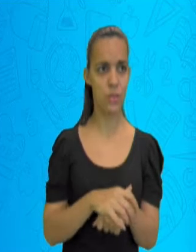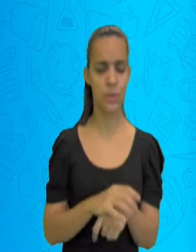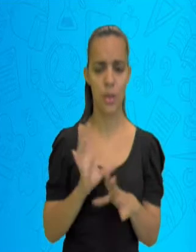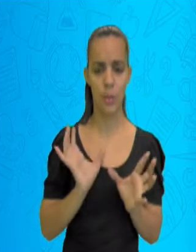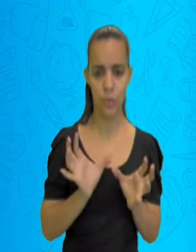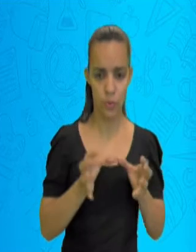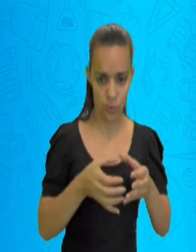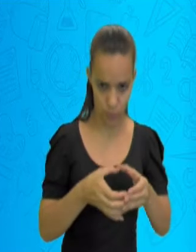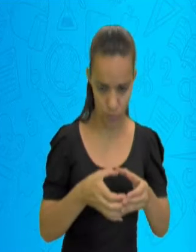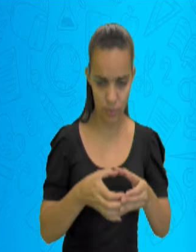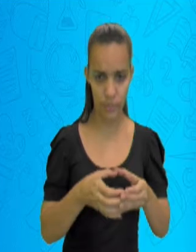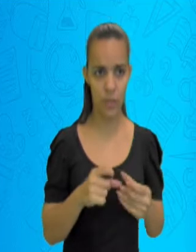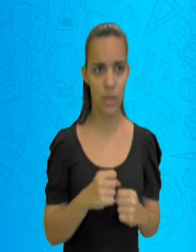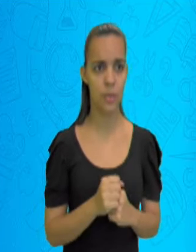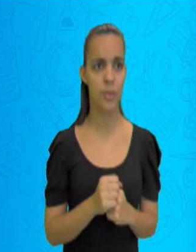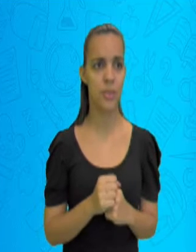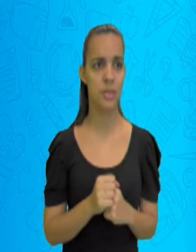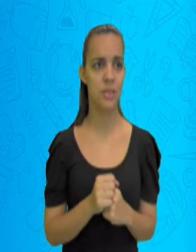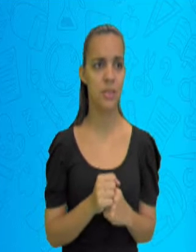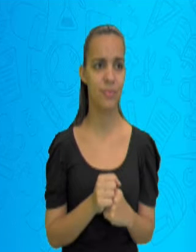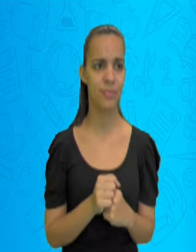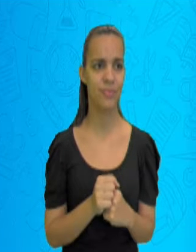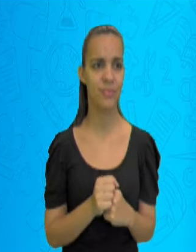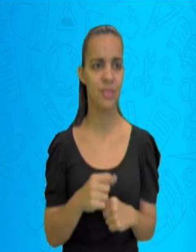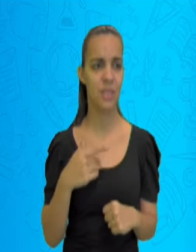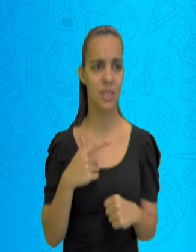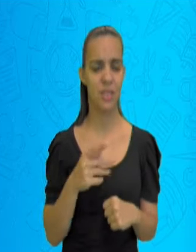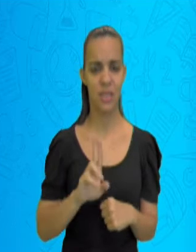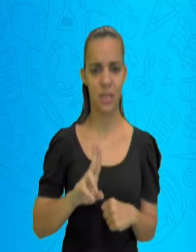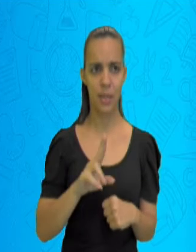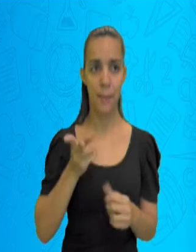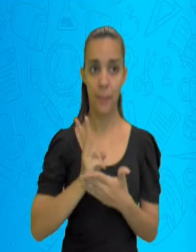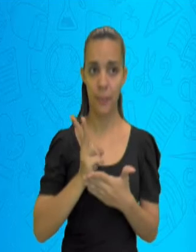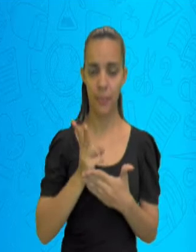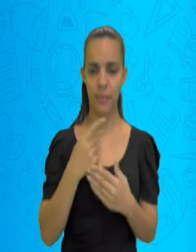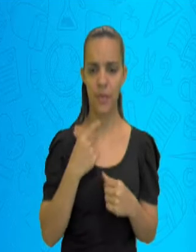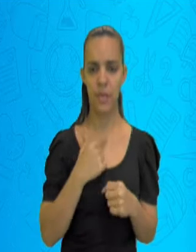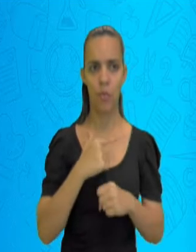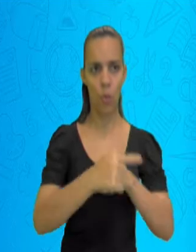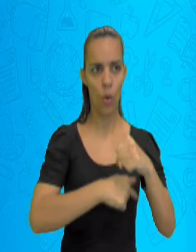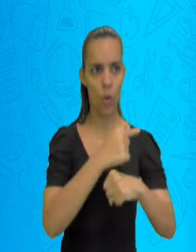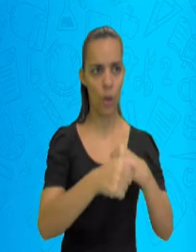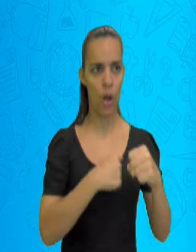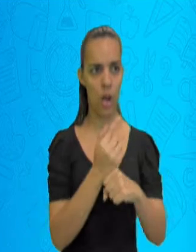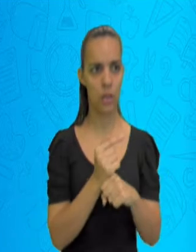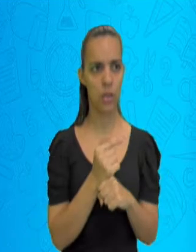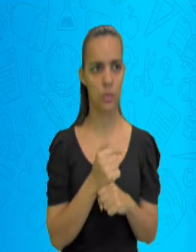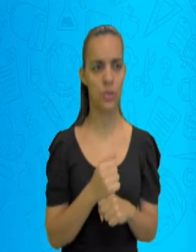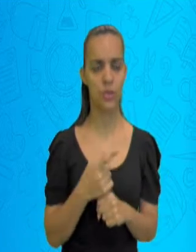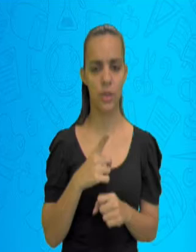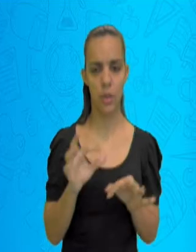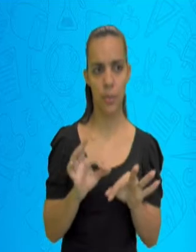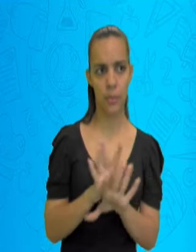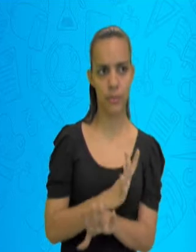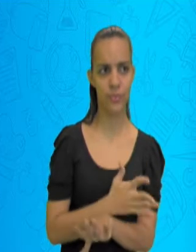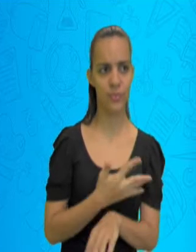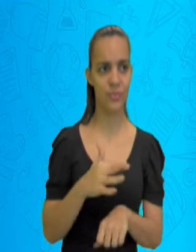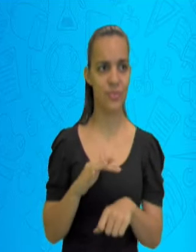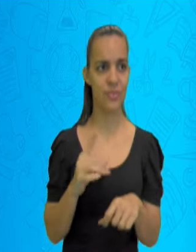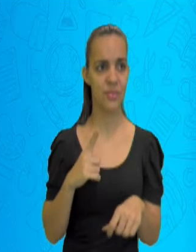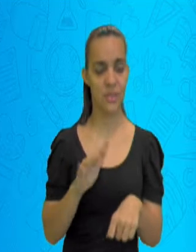as substâncias, temos aqui átomos de mesmo elemento químico formando uma determinada